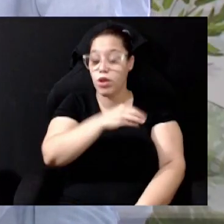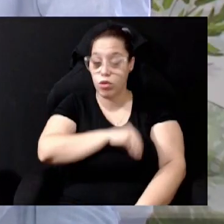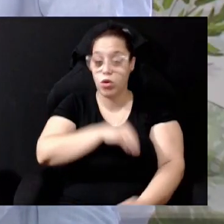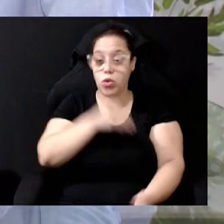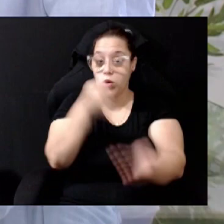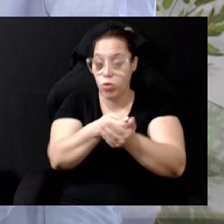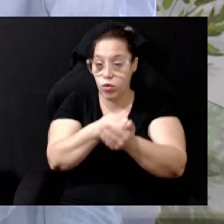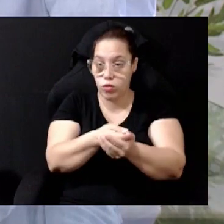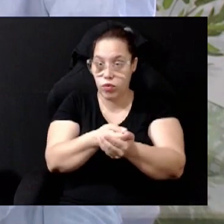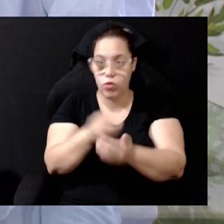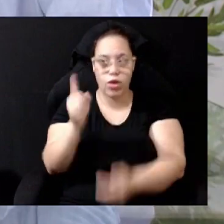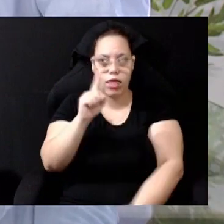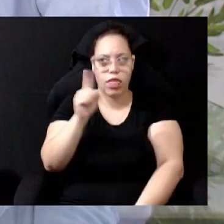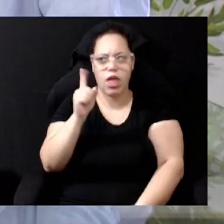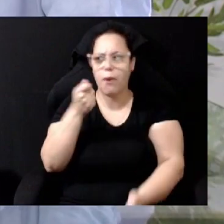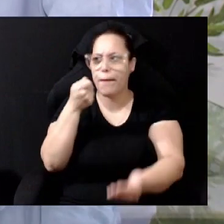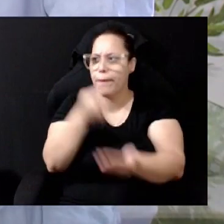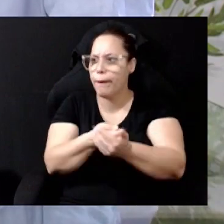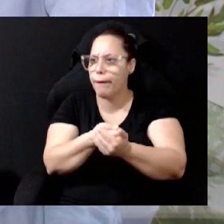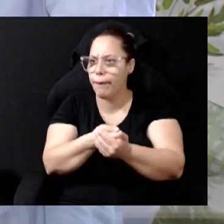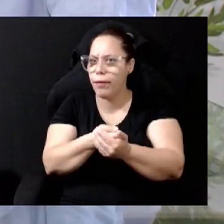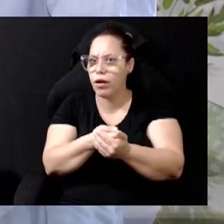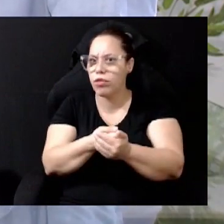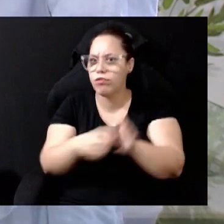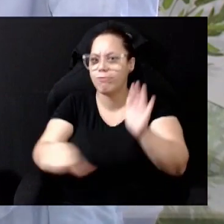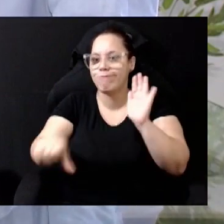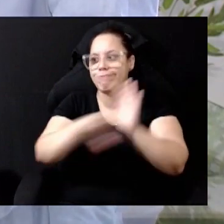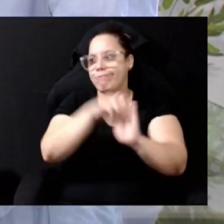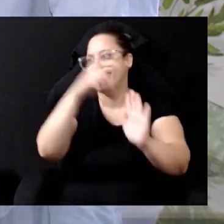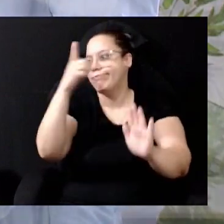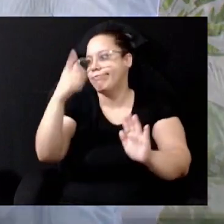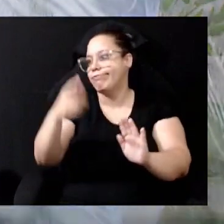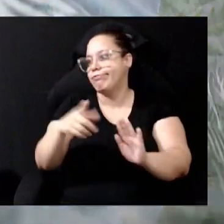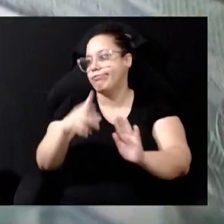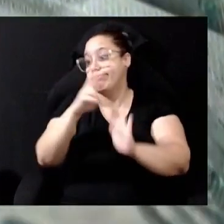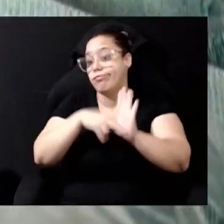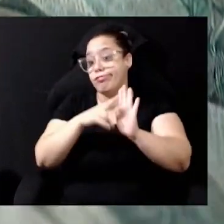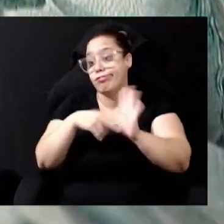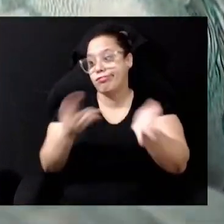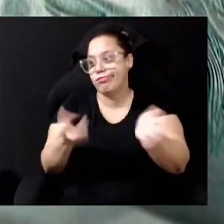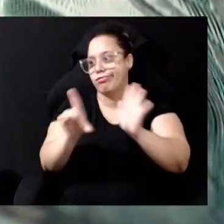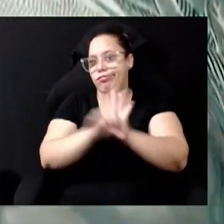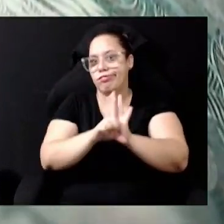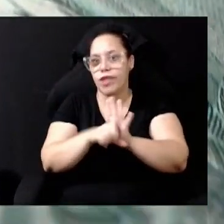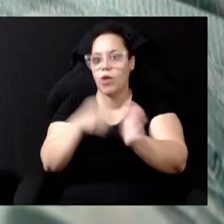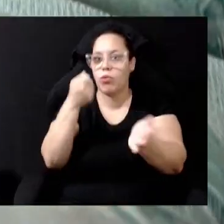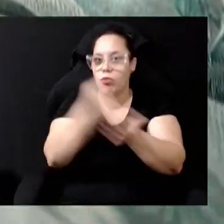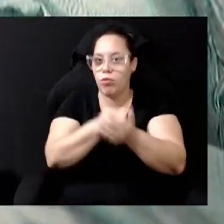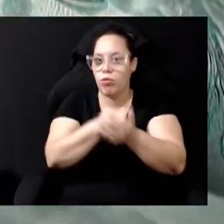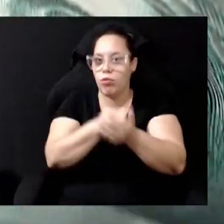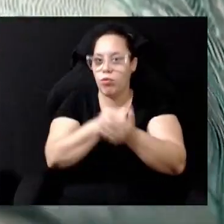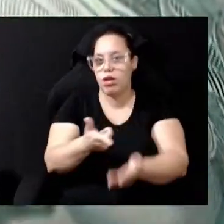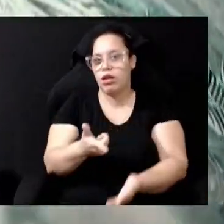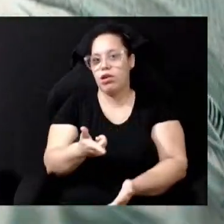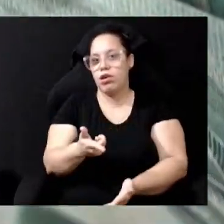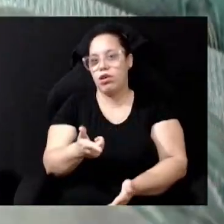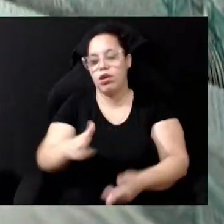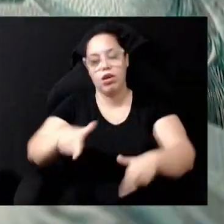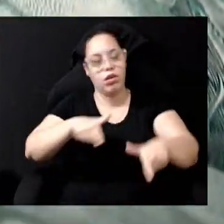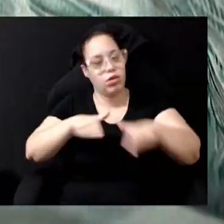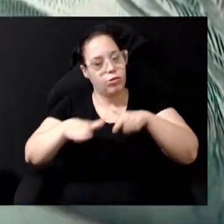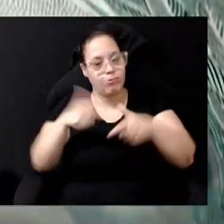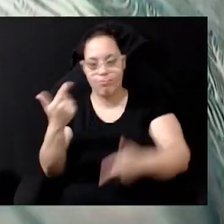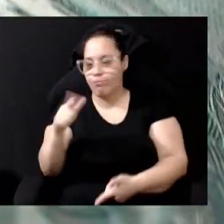Não pagou, ele está infringindo uma regra. A lei diz que ele tem por obrigação pagar. Então o trabalhador que não receber